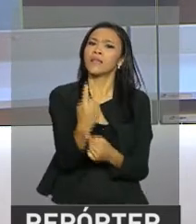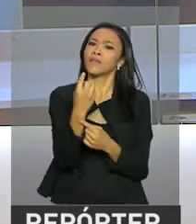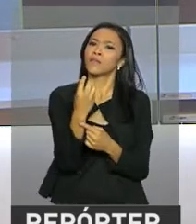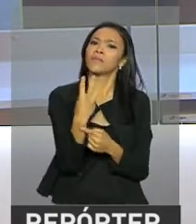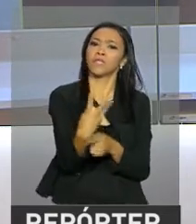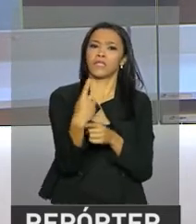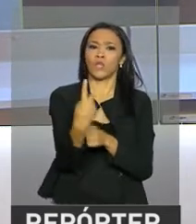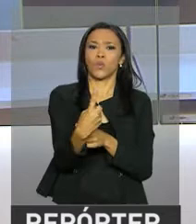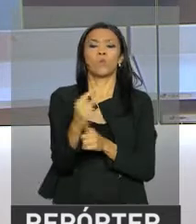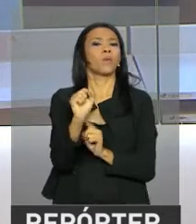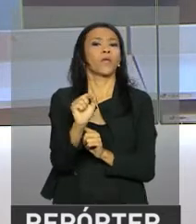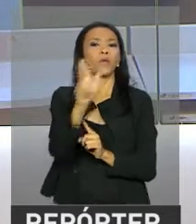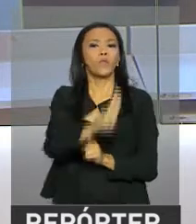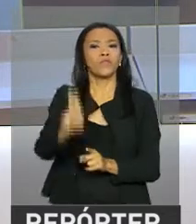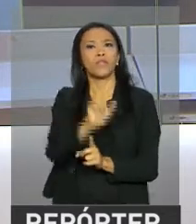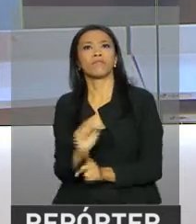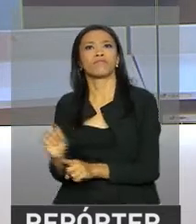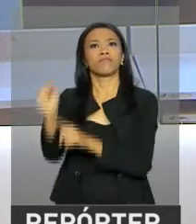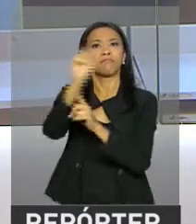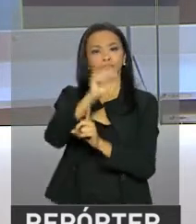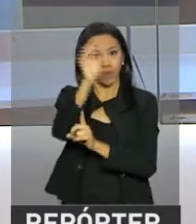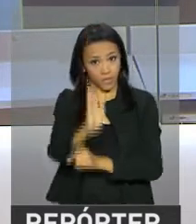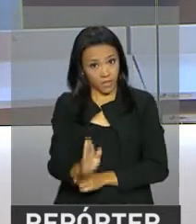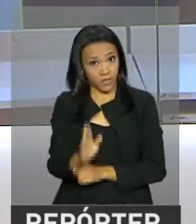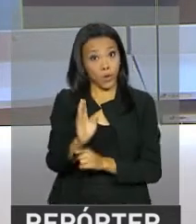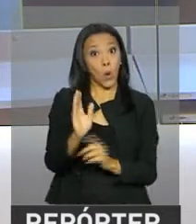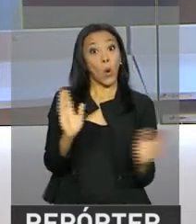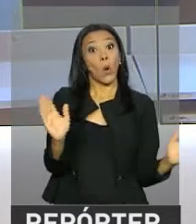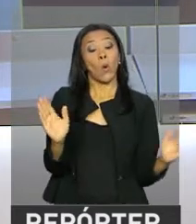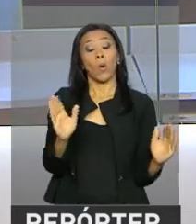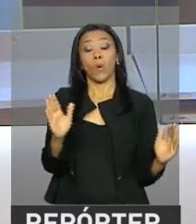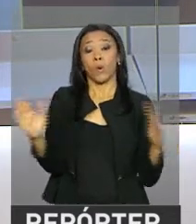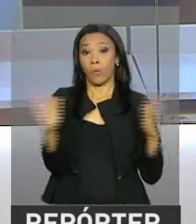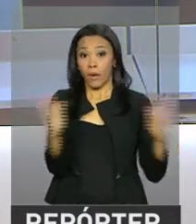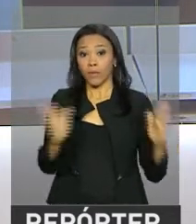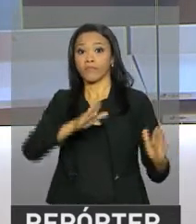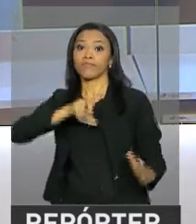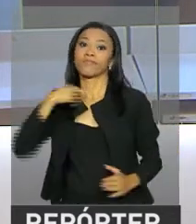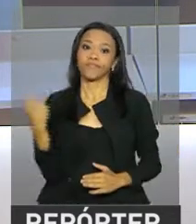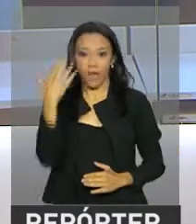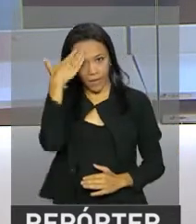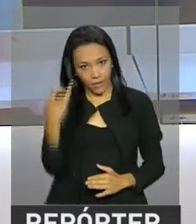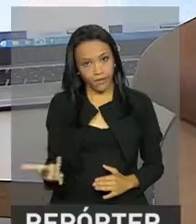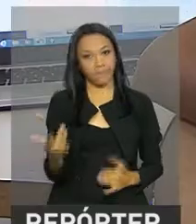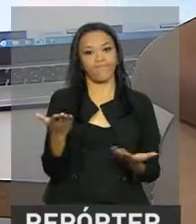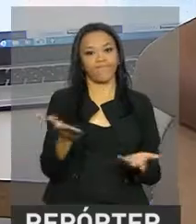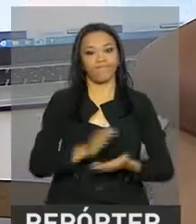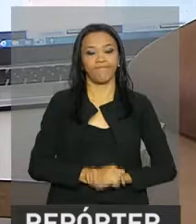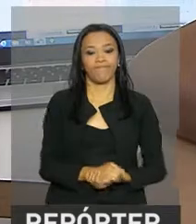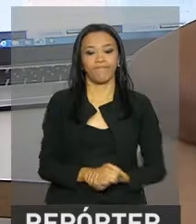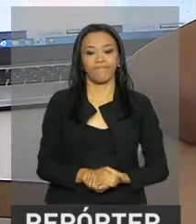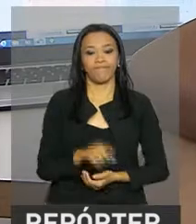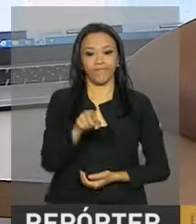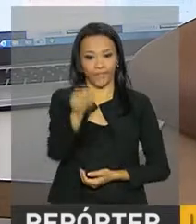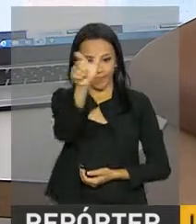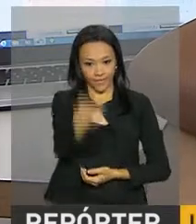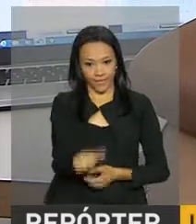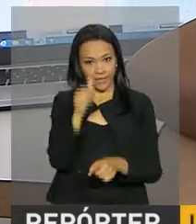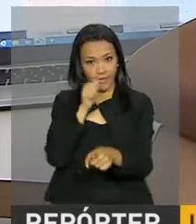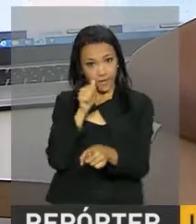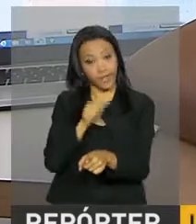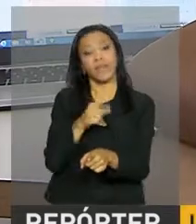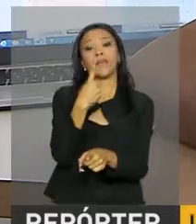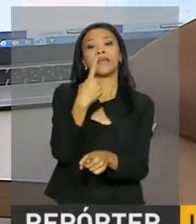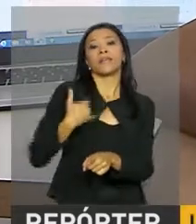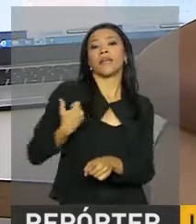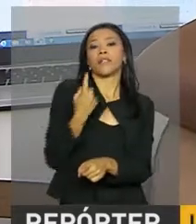públicas de educação superior de todo o país o prazo de inscrição termina amanhã a milena tem só 16